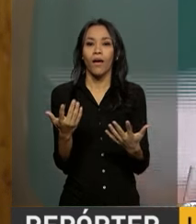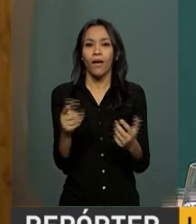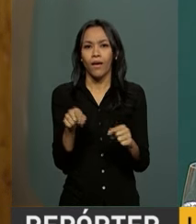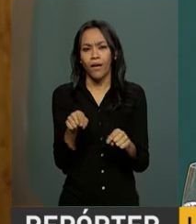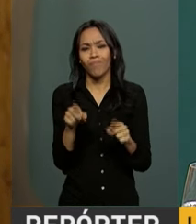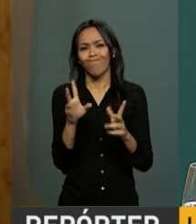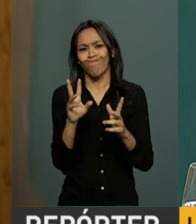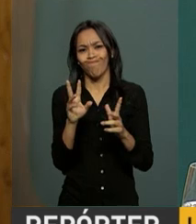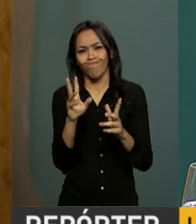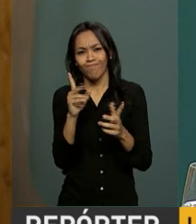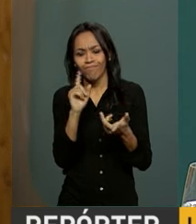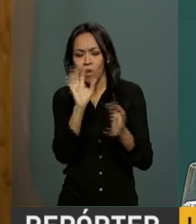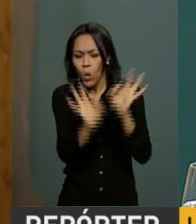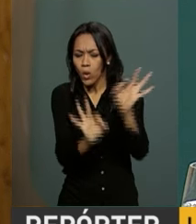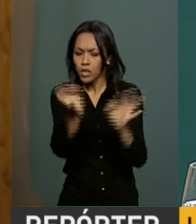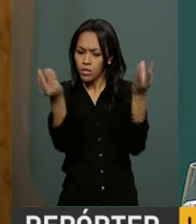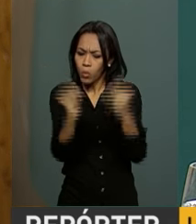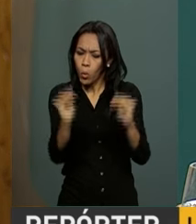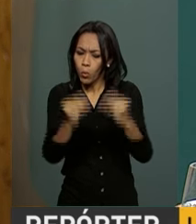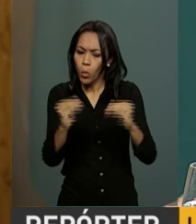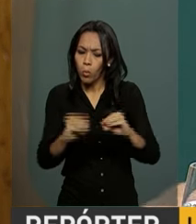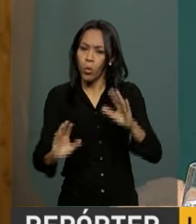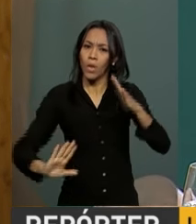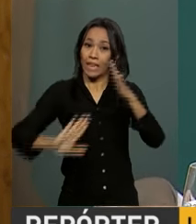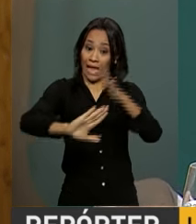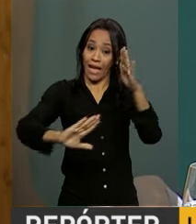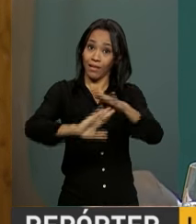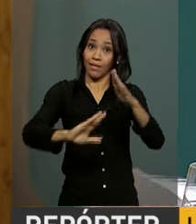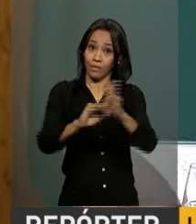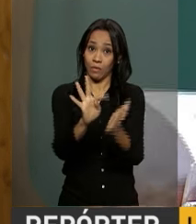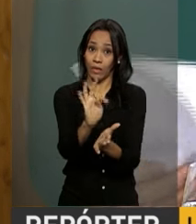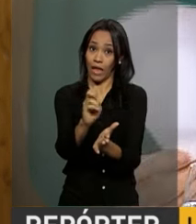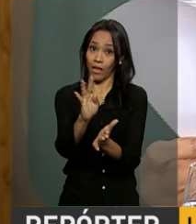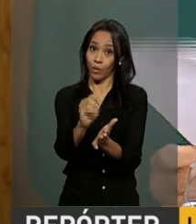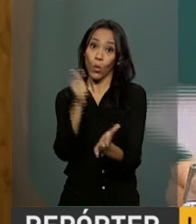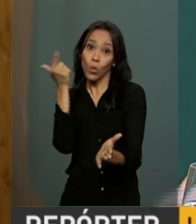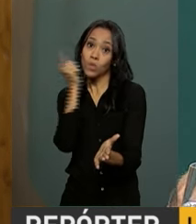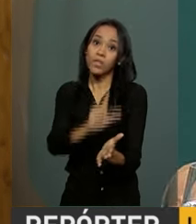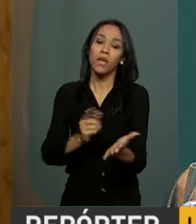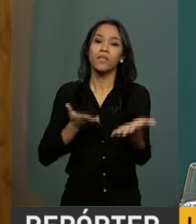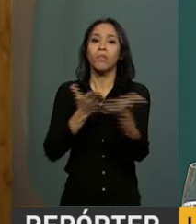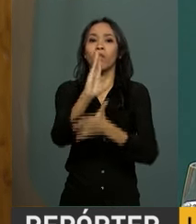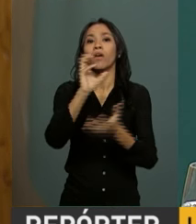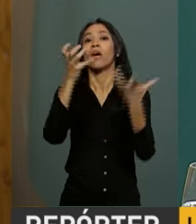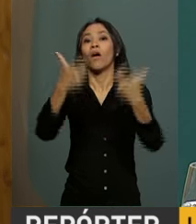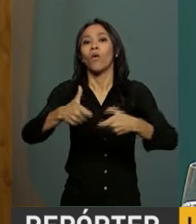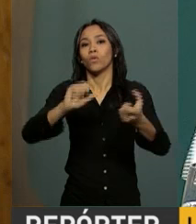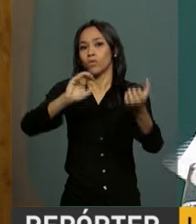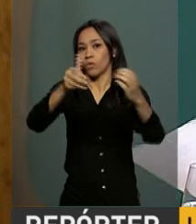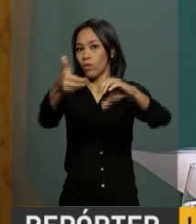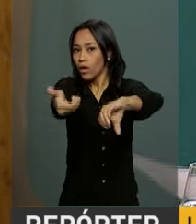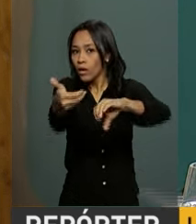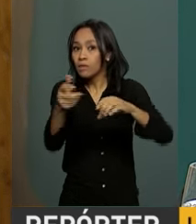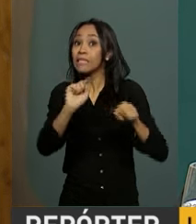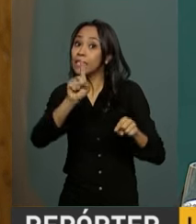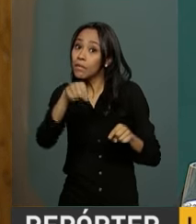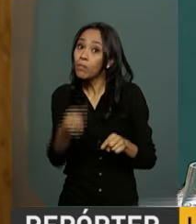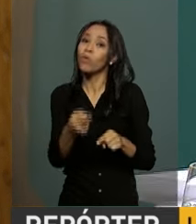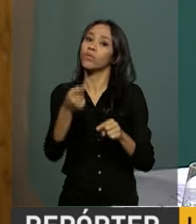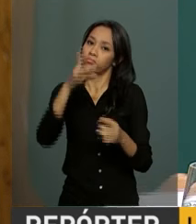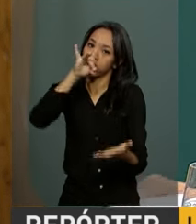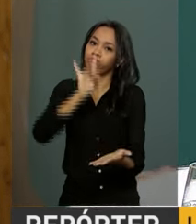obedecendo-se caso esse teto seja aprovado pelo Congresso e seja de fato